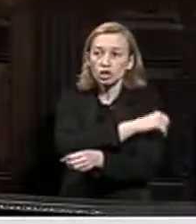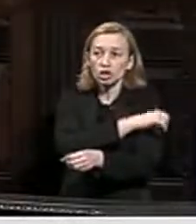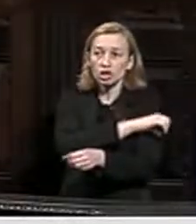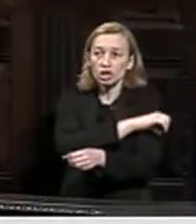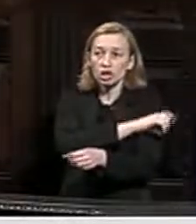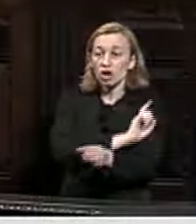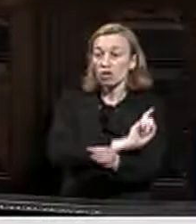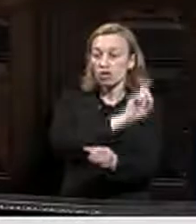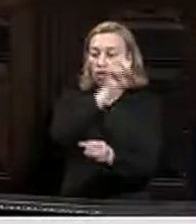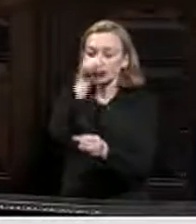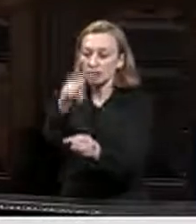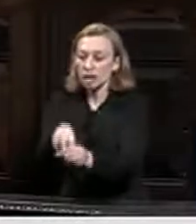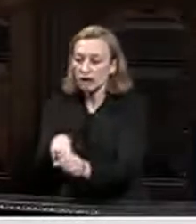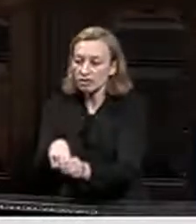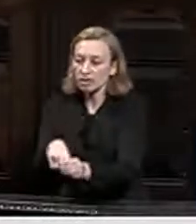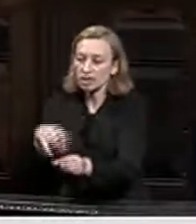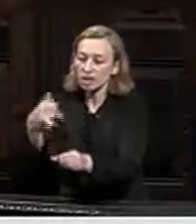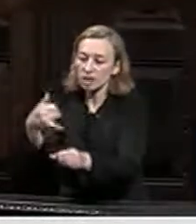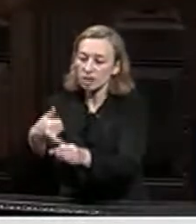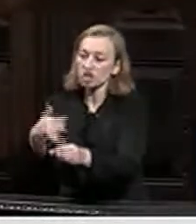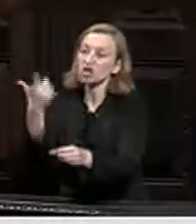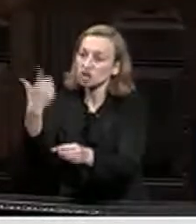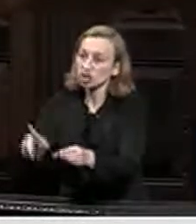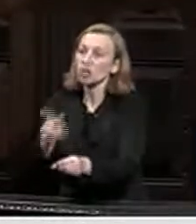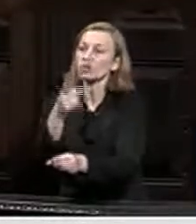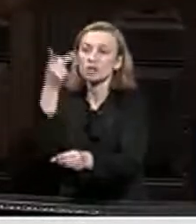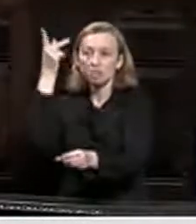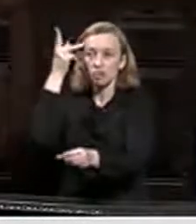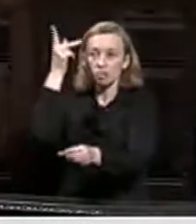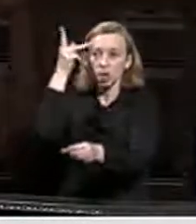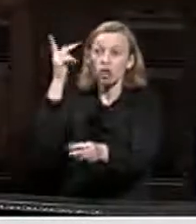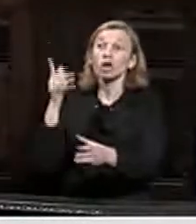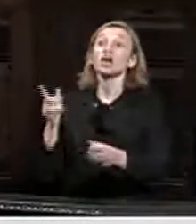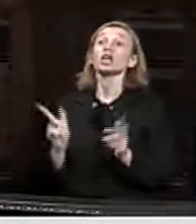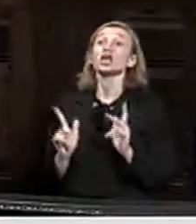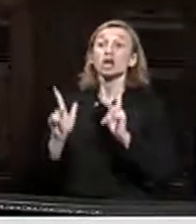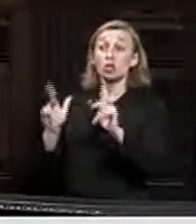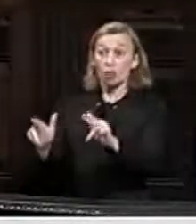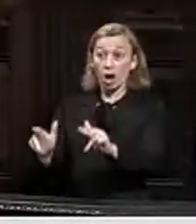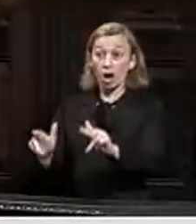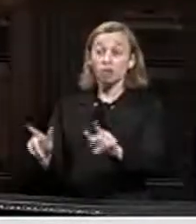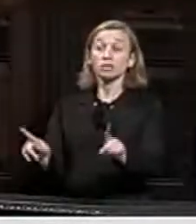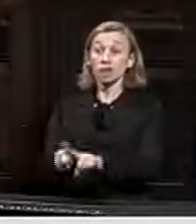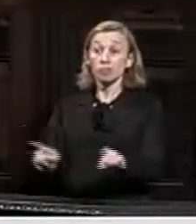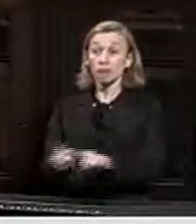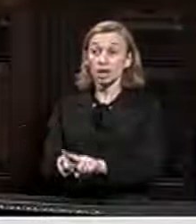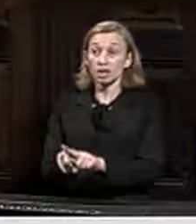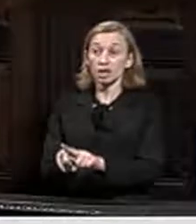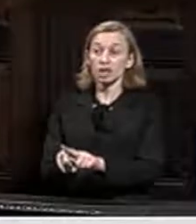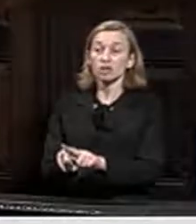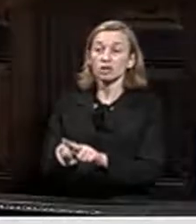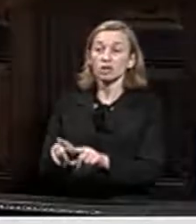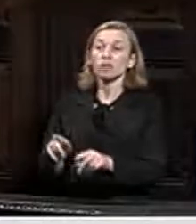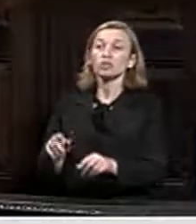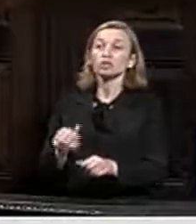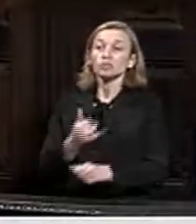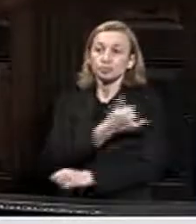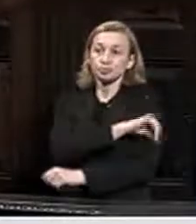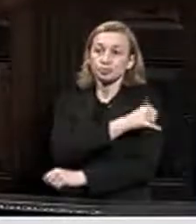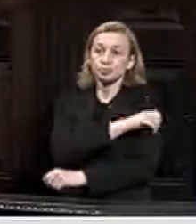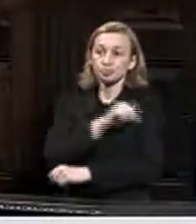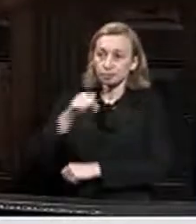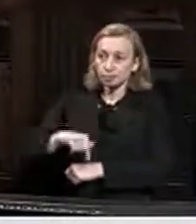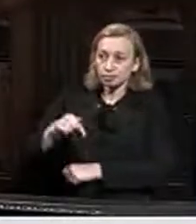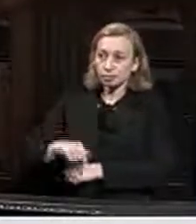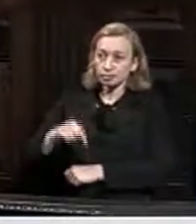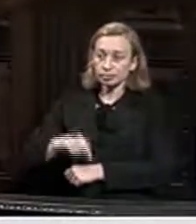abastecia novamente na fronteira. E os transportadores do Rio de Janeiro, aqueles que sobreviveram, porque muitos foram dizimados